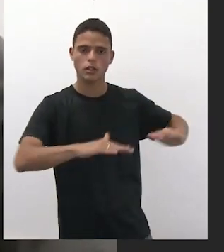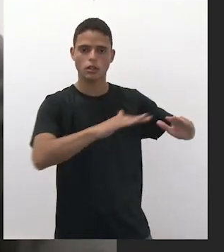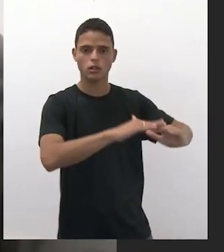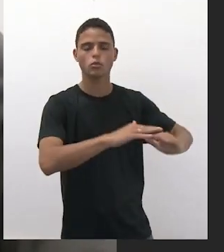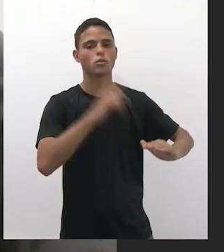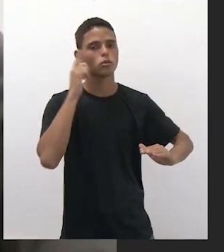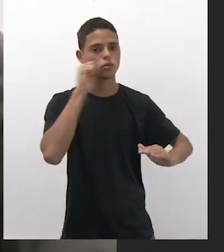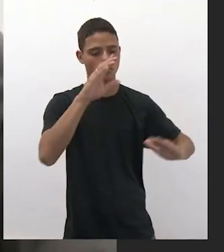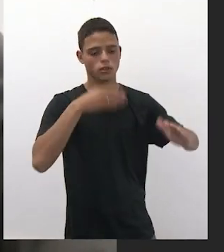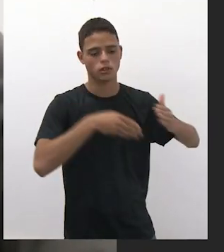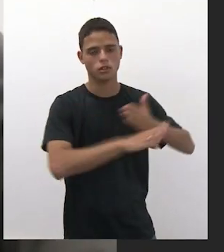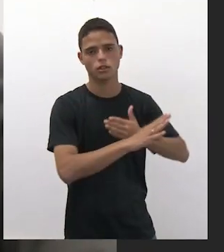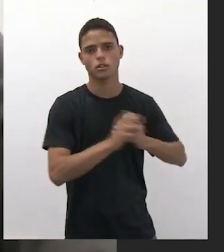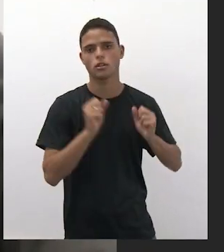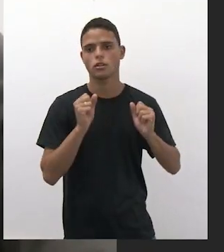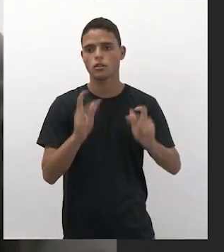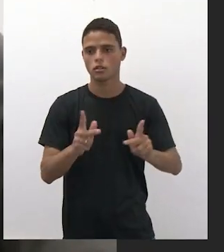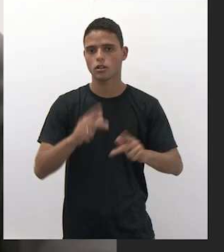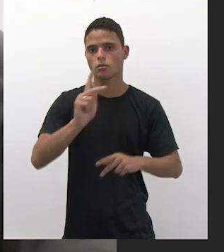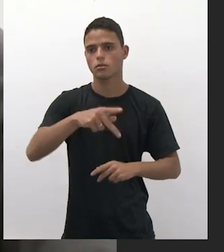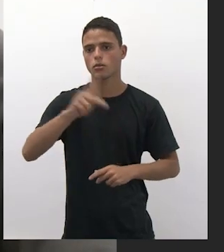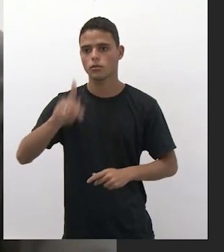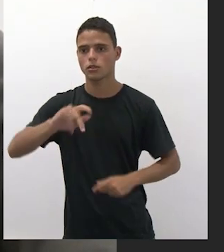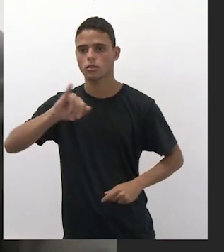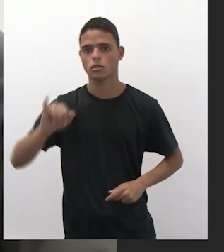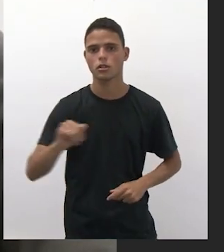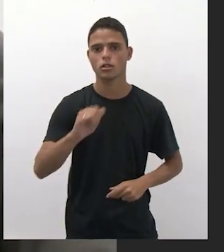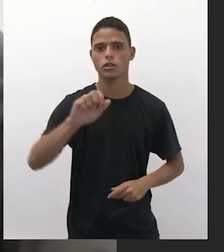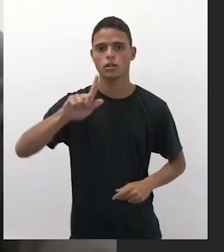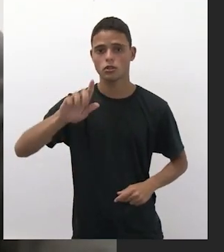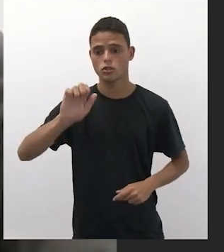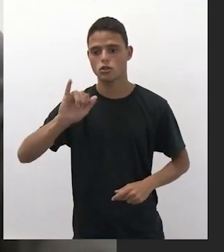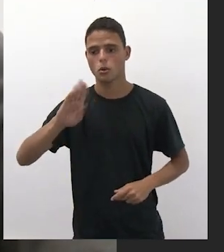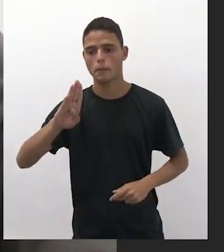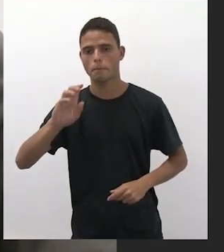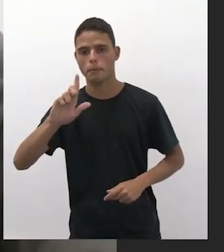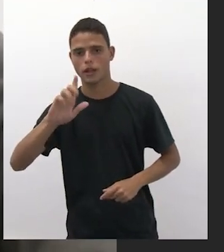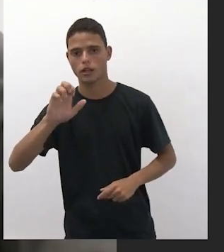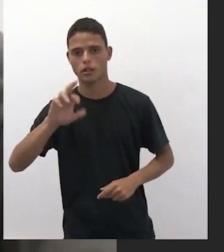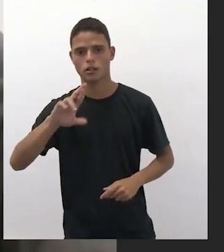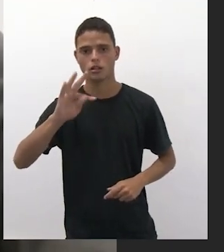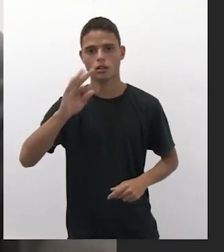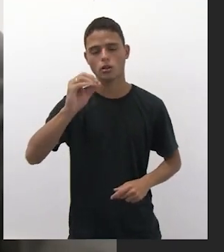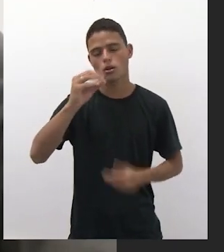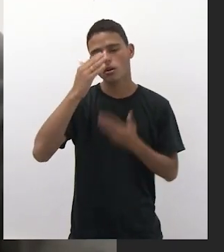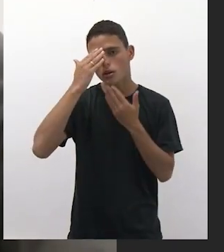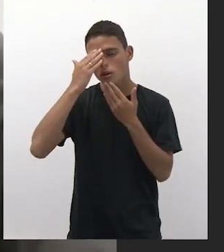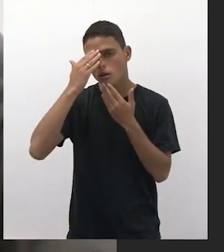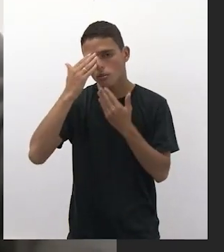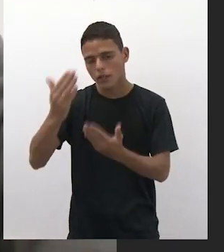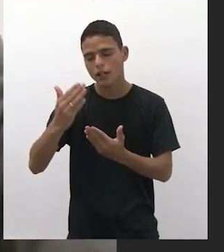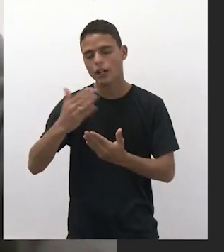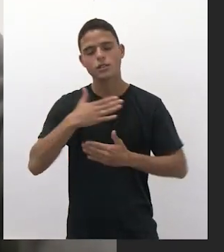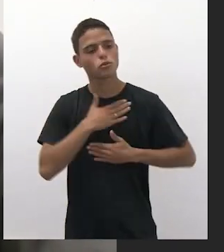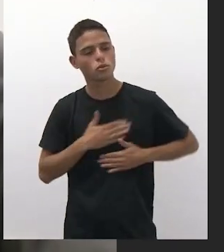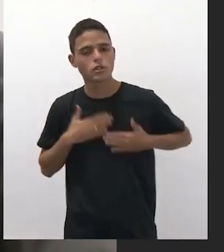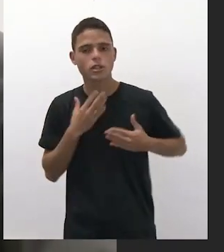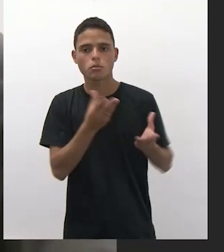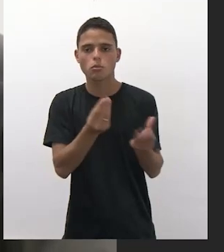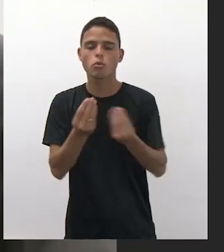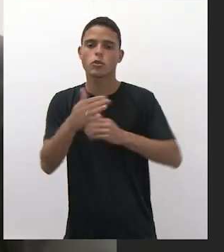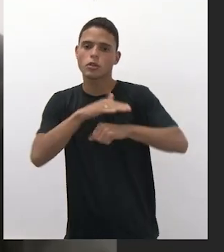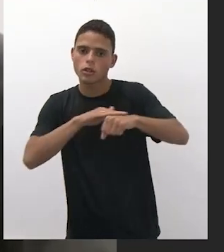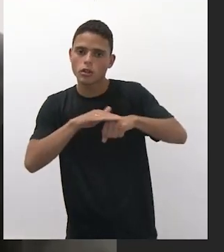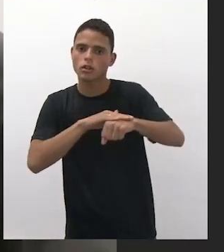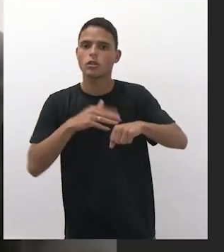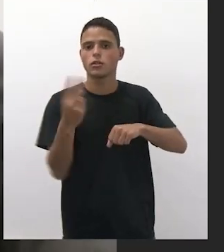acompanhem. Tá? Professor Gilberto, Diógenes e professora Edivane, encantadora a conversa de vocês.